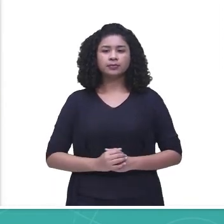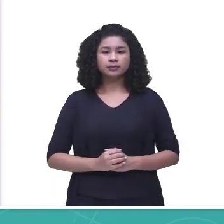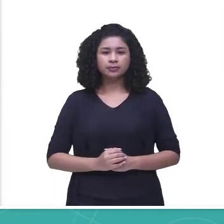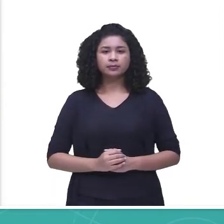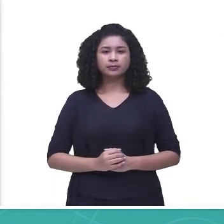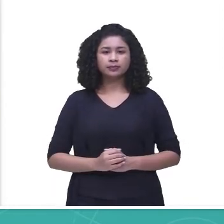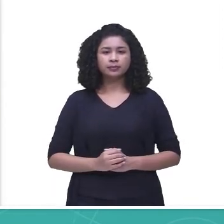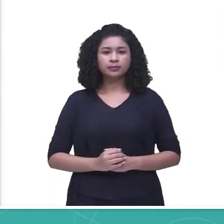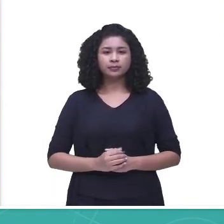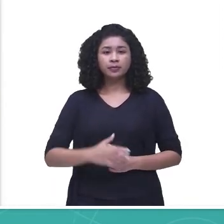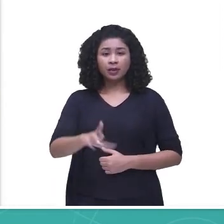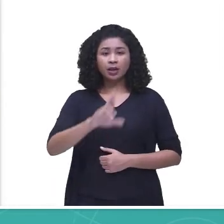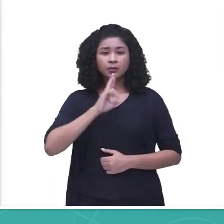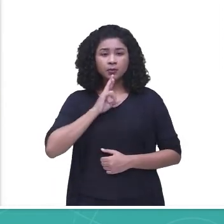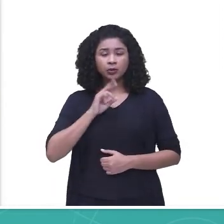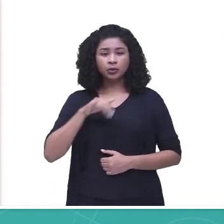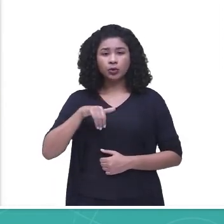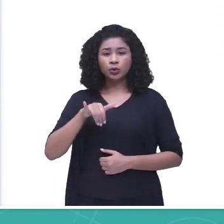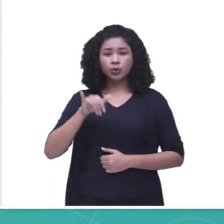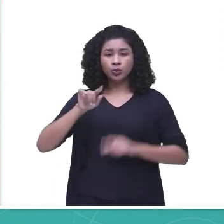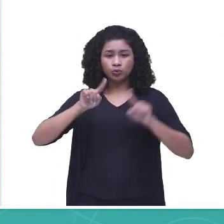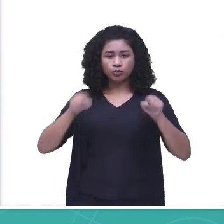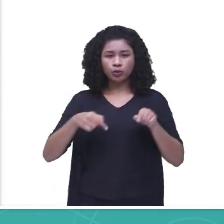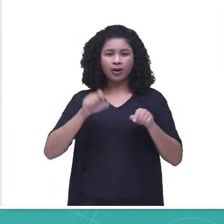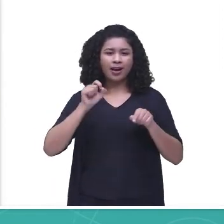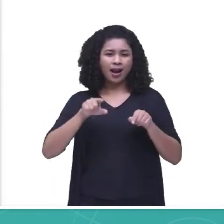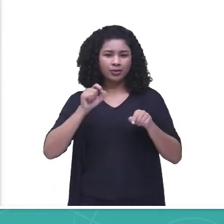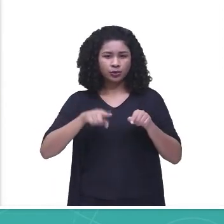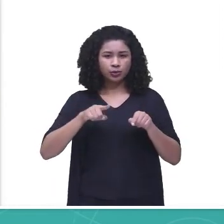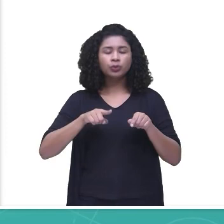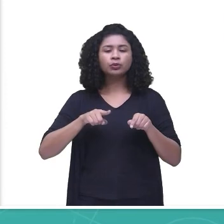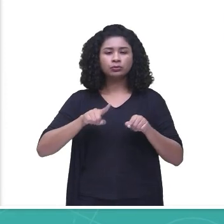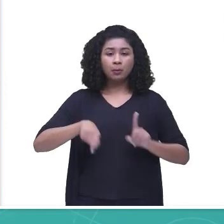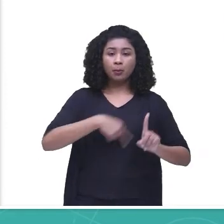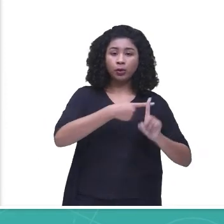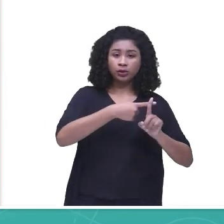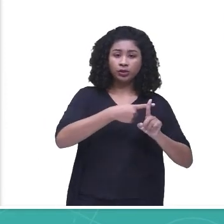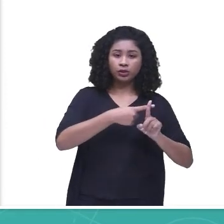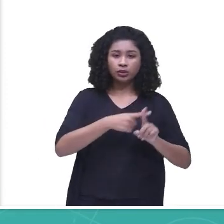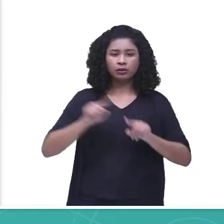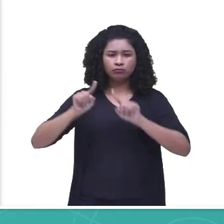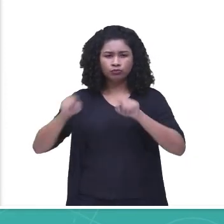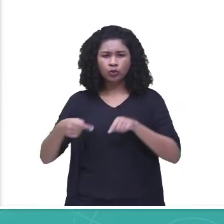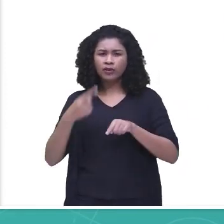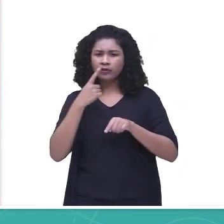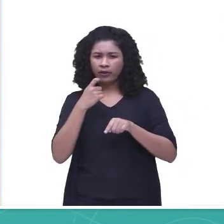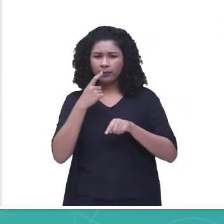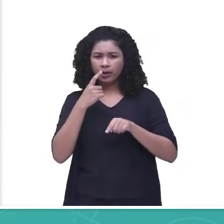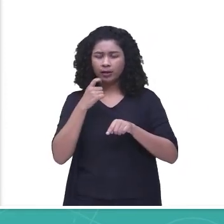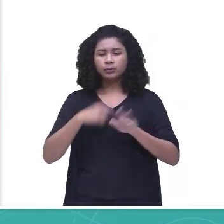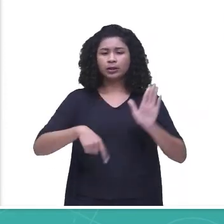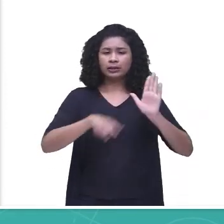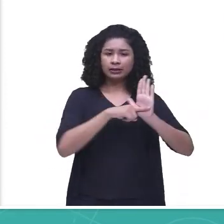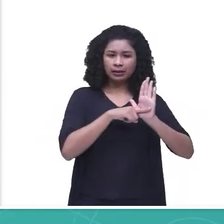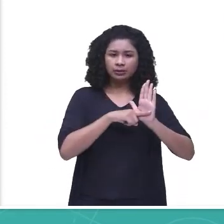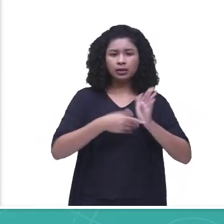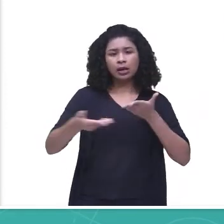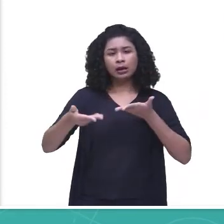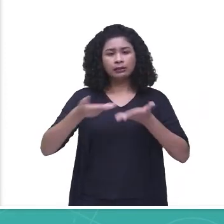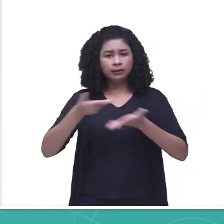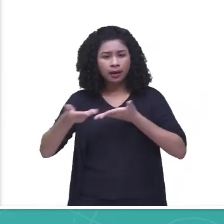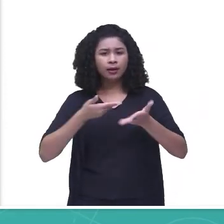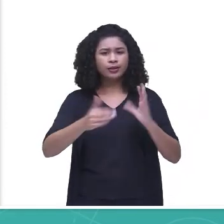Responda com yes, I do, para afirmativa, e no, I don't, para negativa, interagindo no chat quando